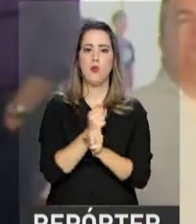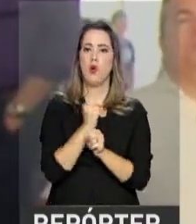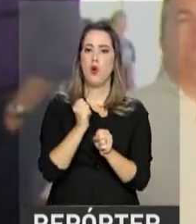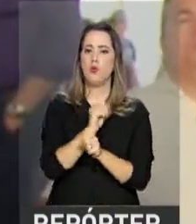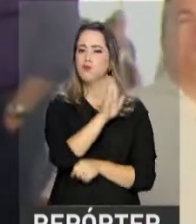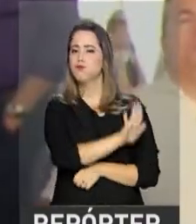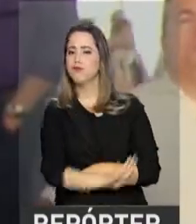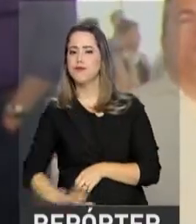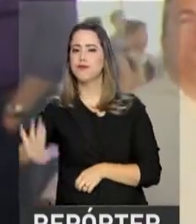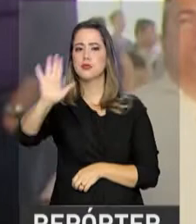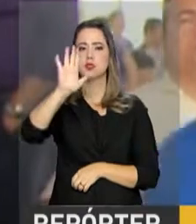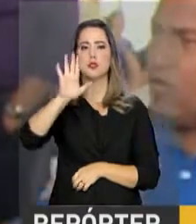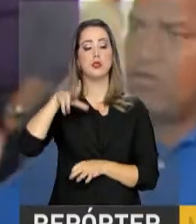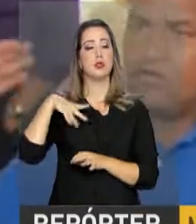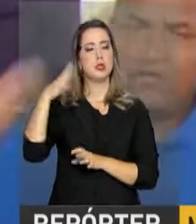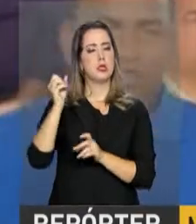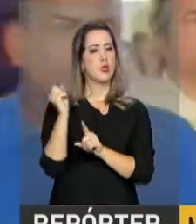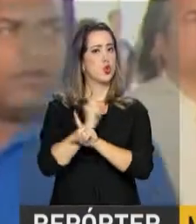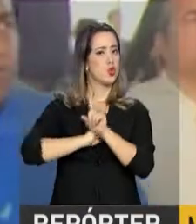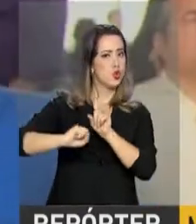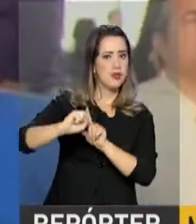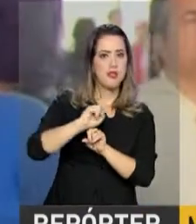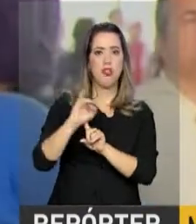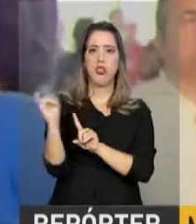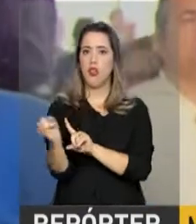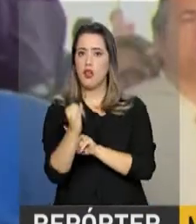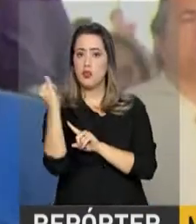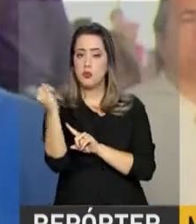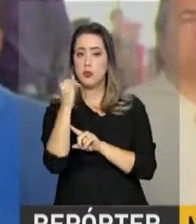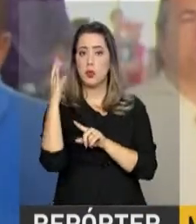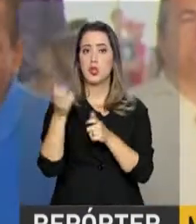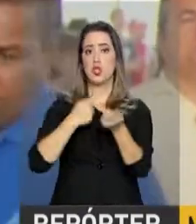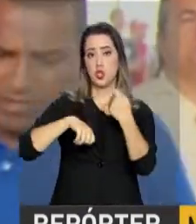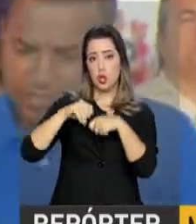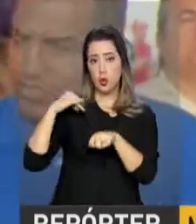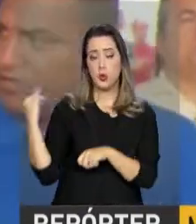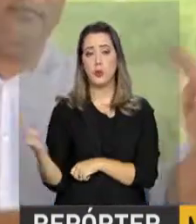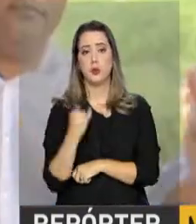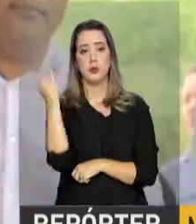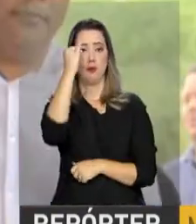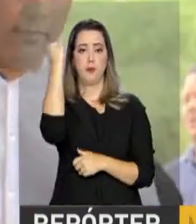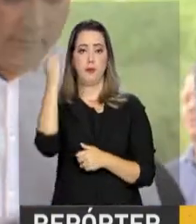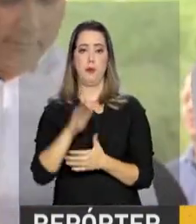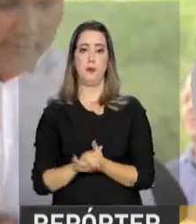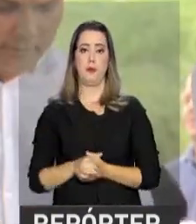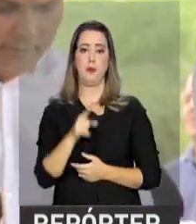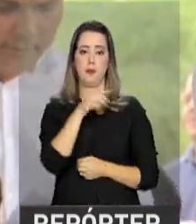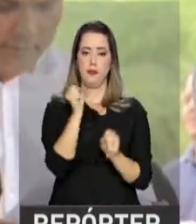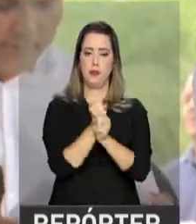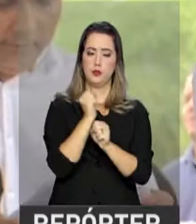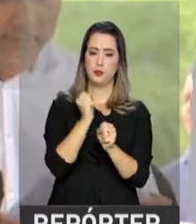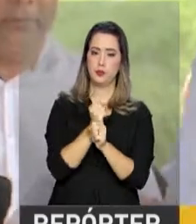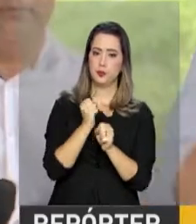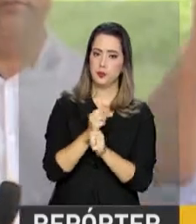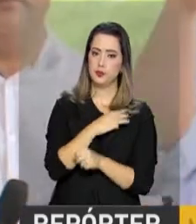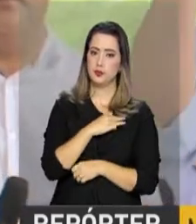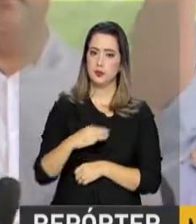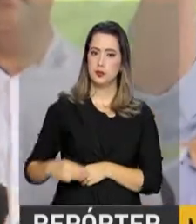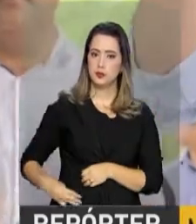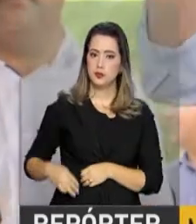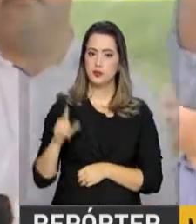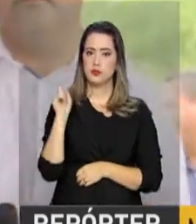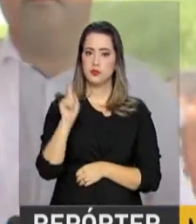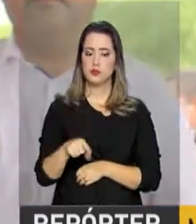vai ter um impacto social e econômico é muito grande em toda essa região essa obra - flores quintela